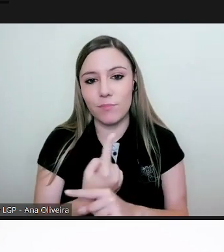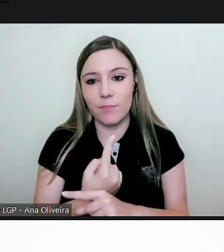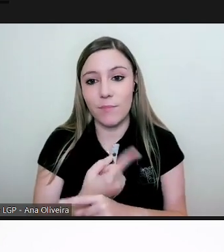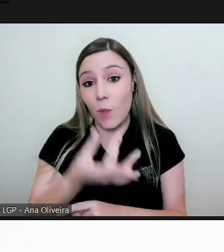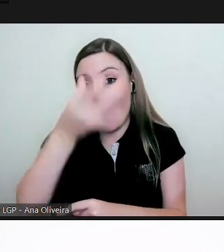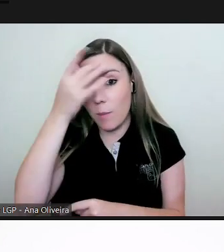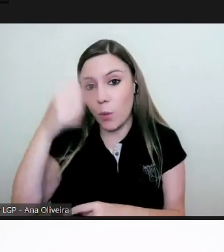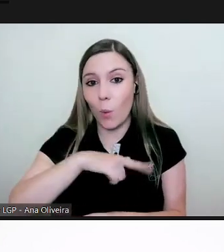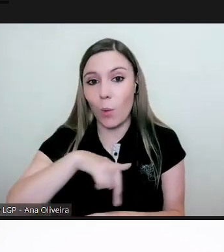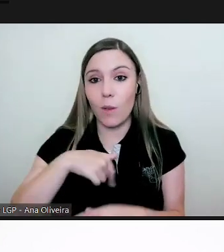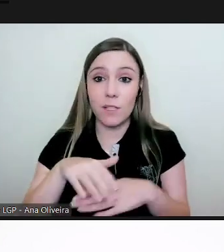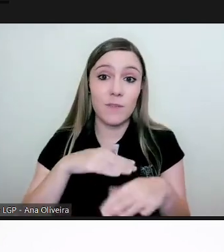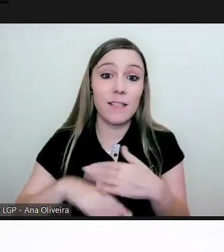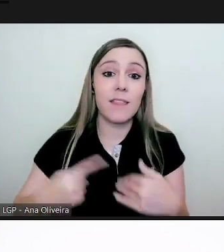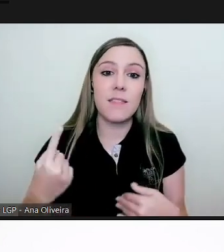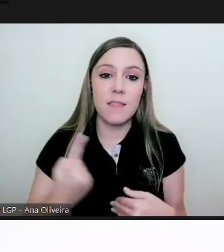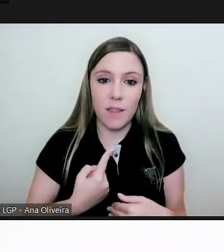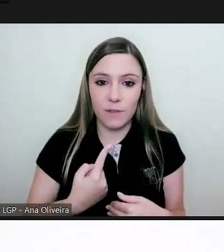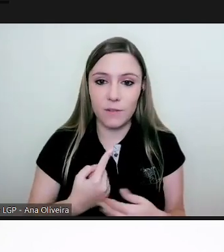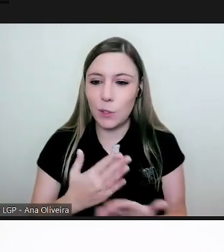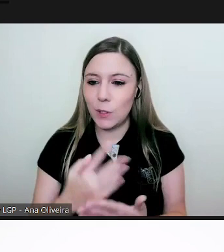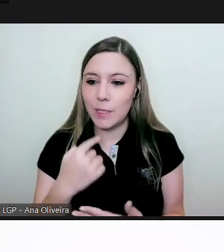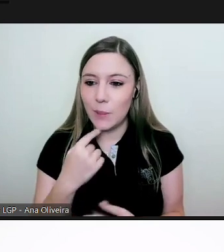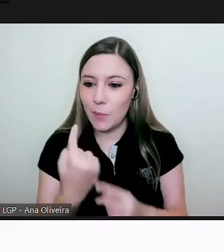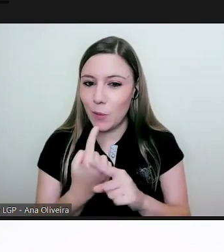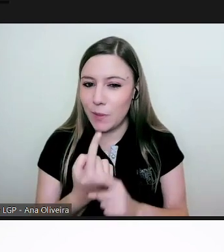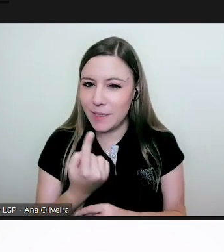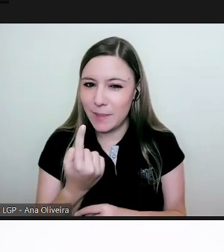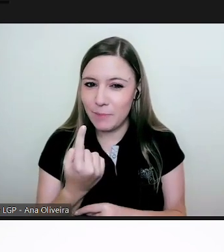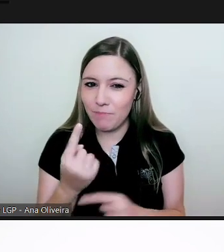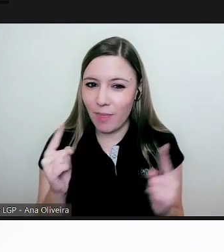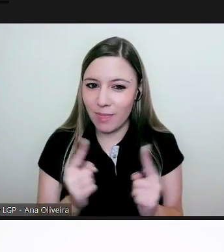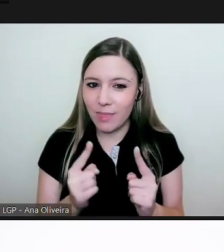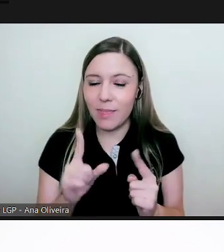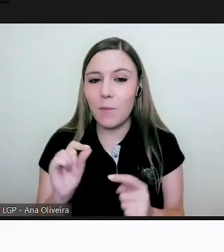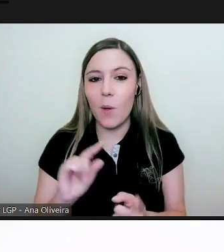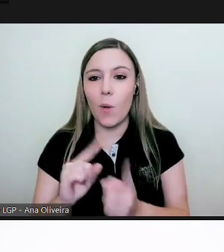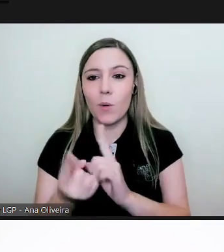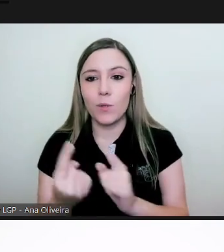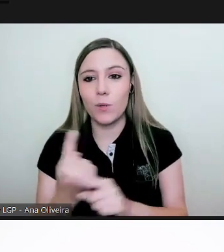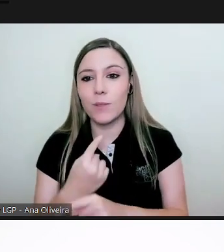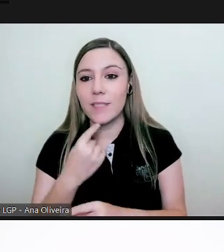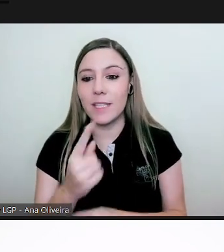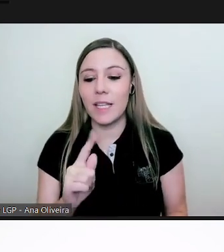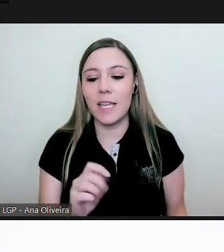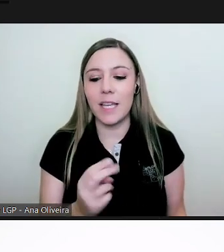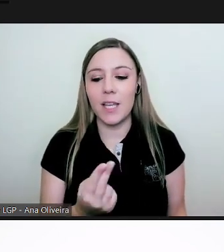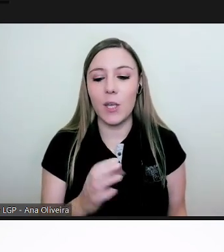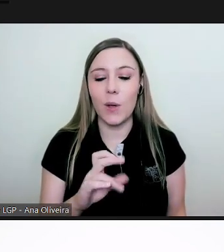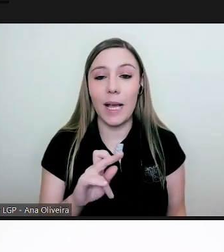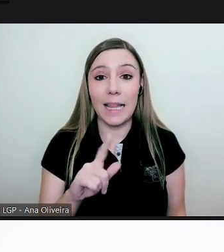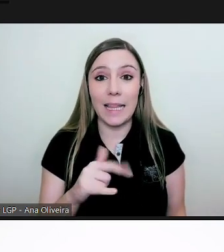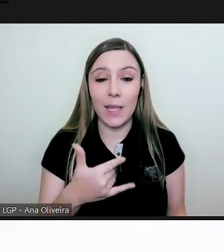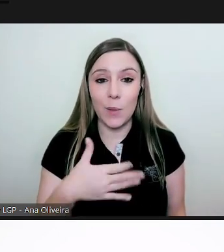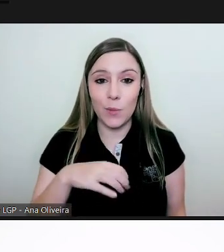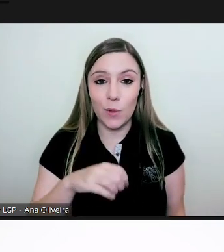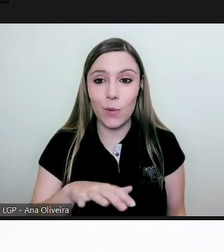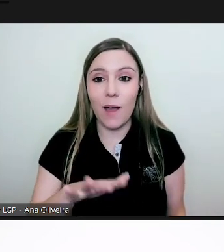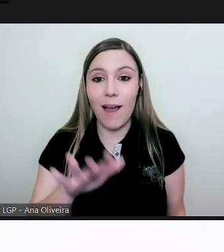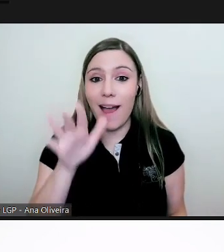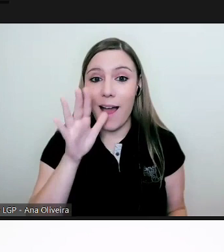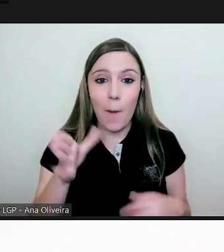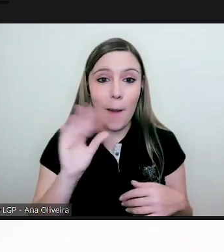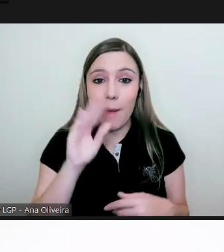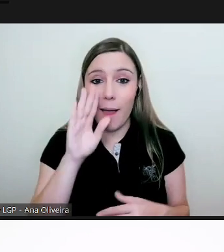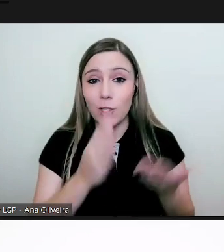opinião, feito. E só uma nota breve, ao contrário também do que é dito, o eucalipto não consome mais água que as